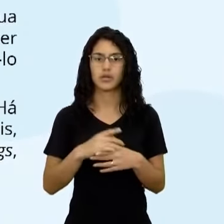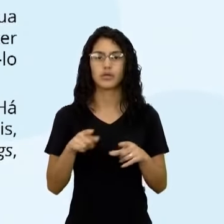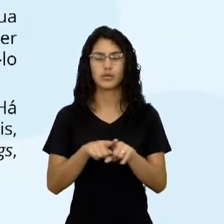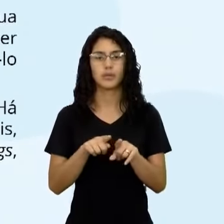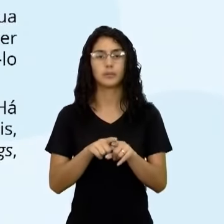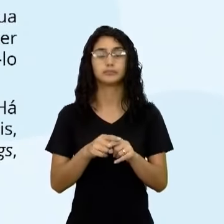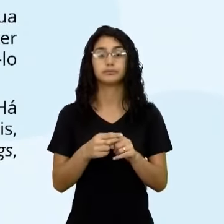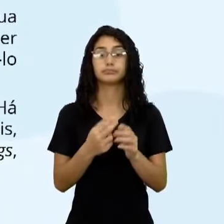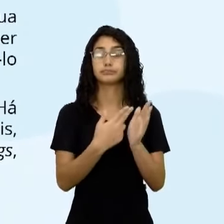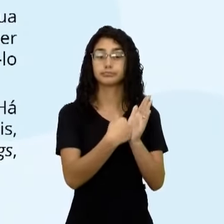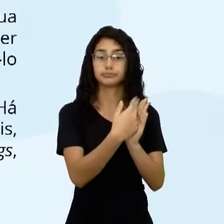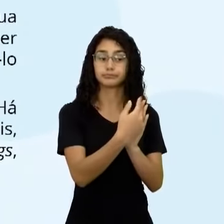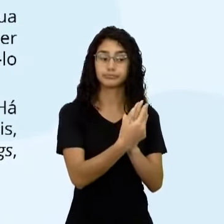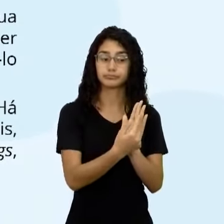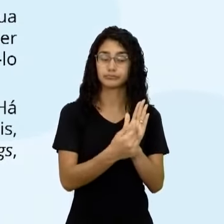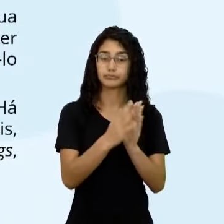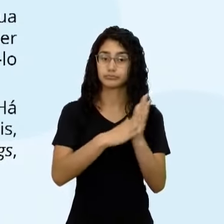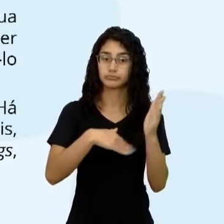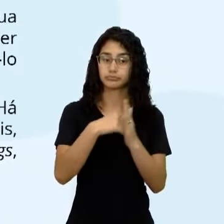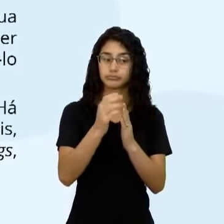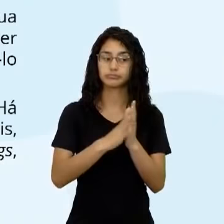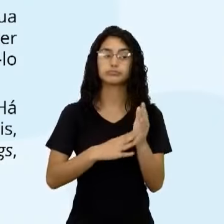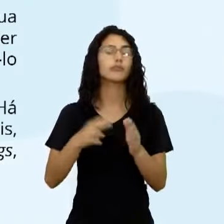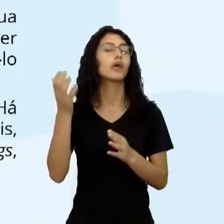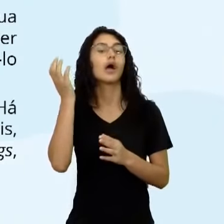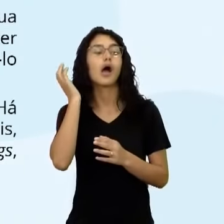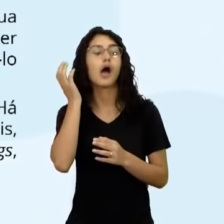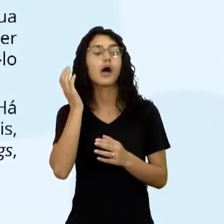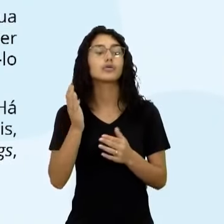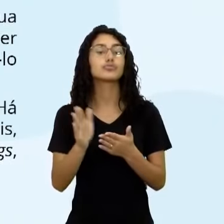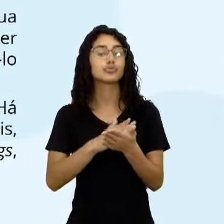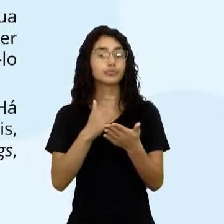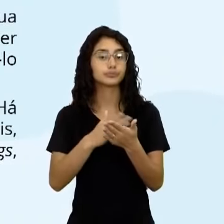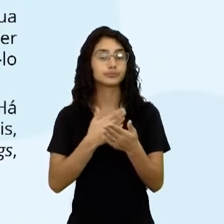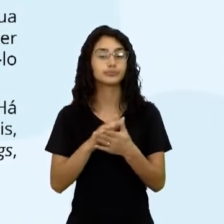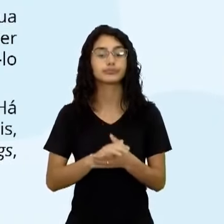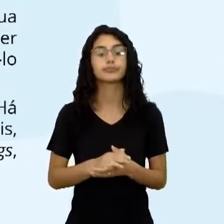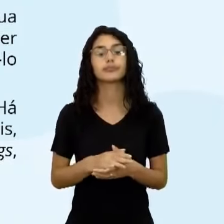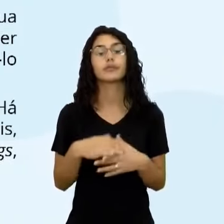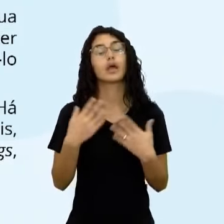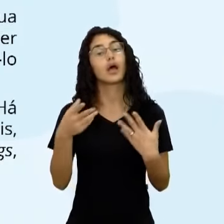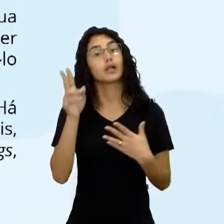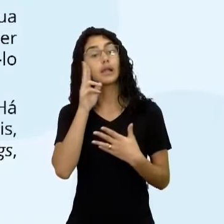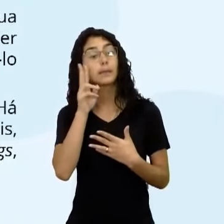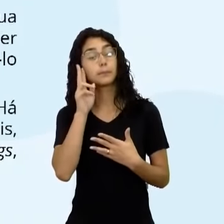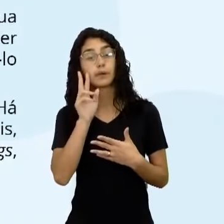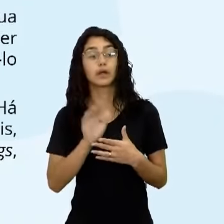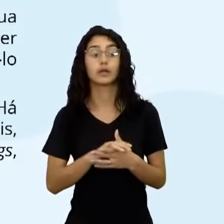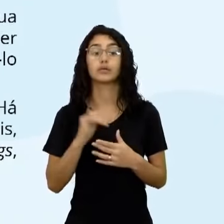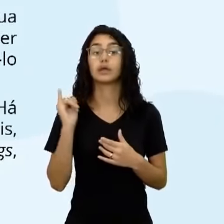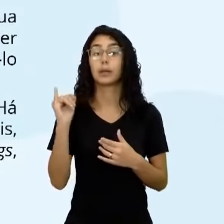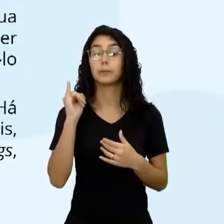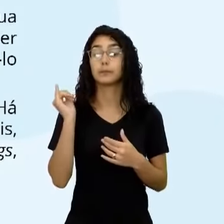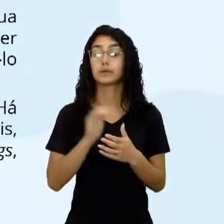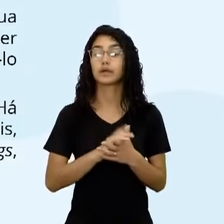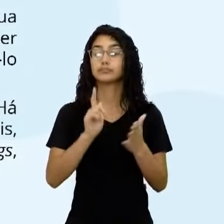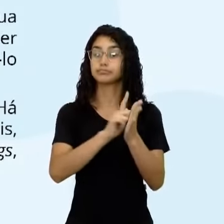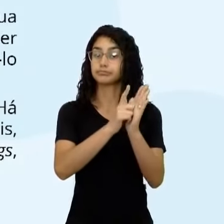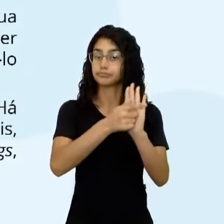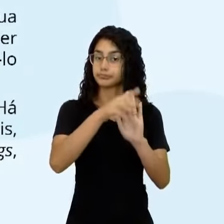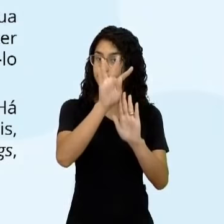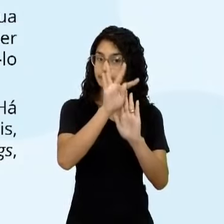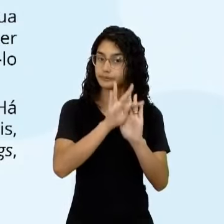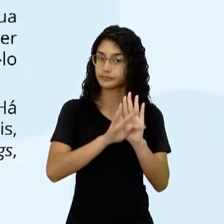pinturas audiobook que é uma coisa recente aí sério lembrando o quê E aí o gênero